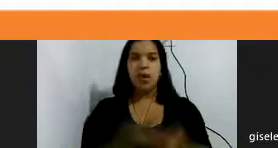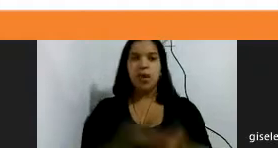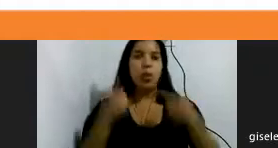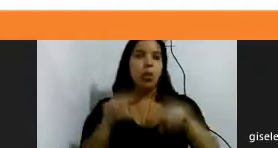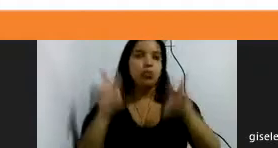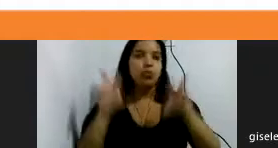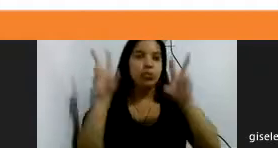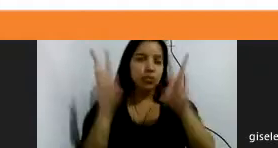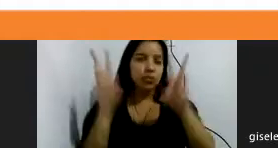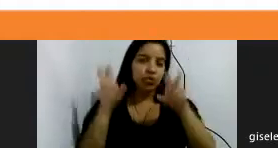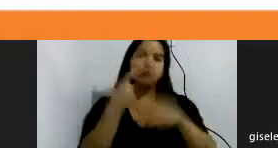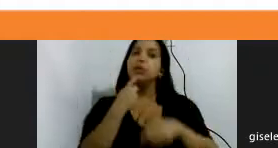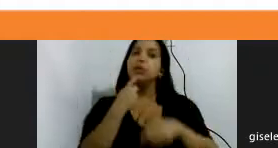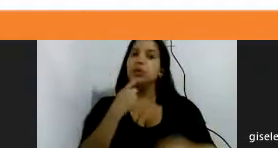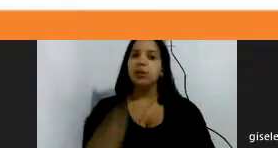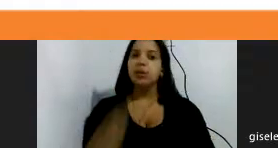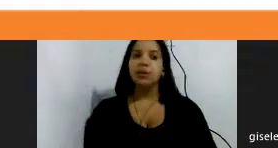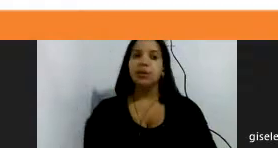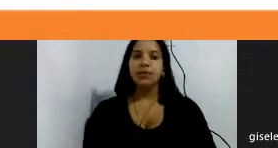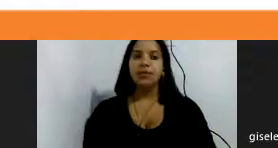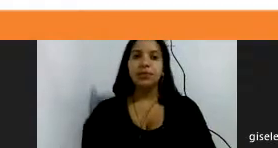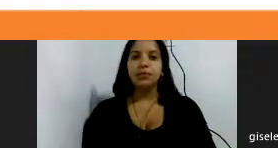tipo sanguíneo.